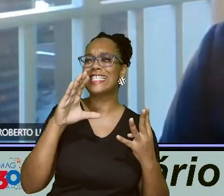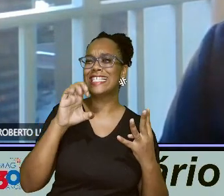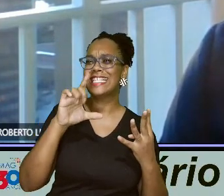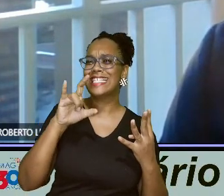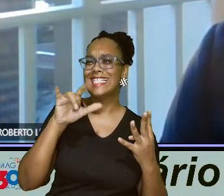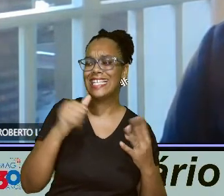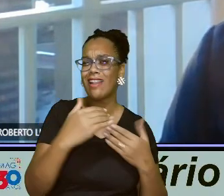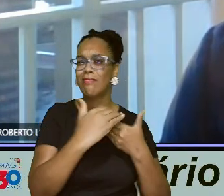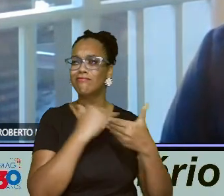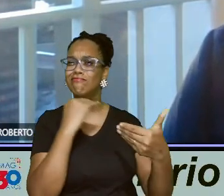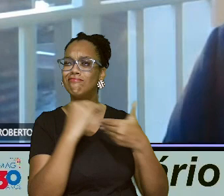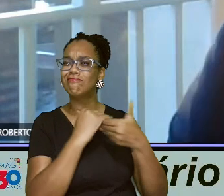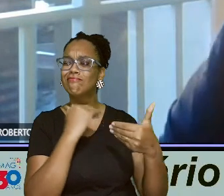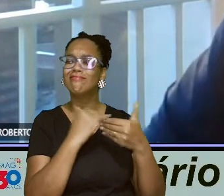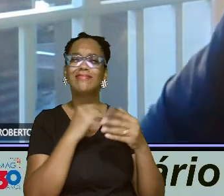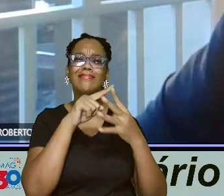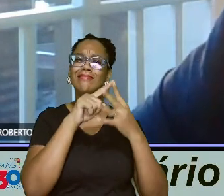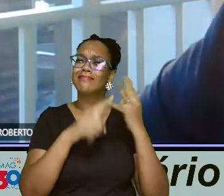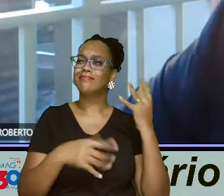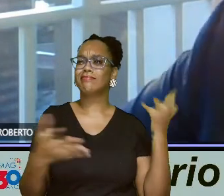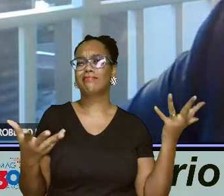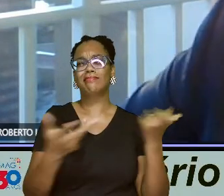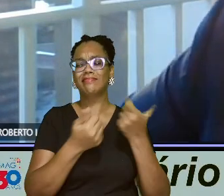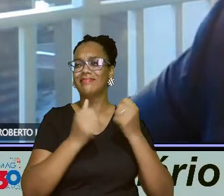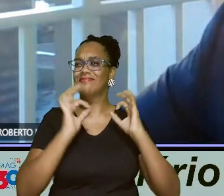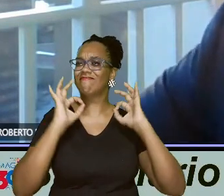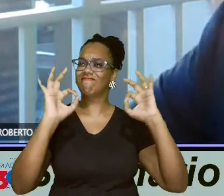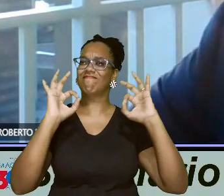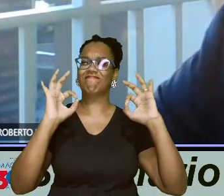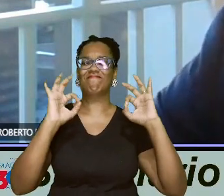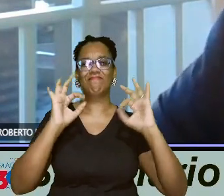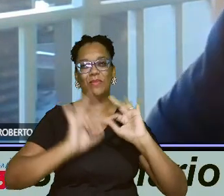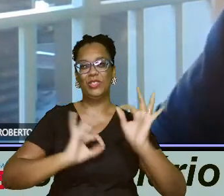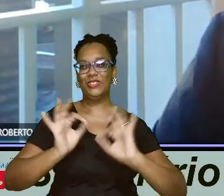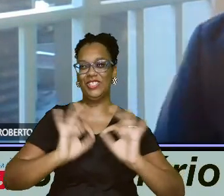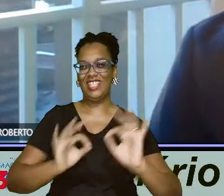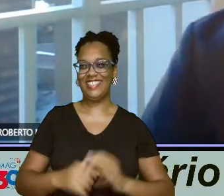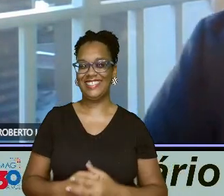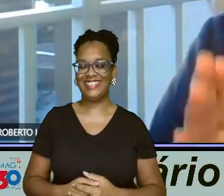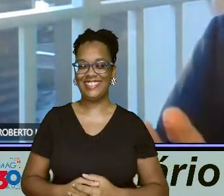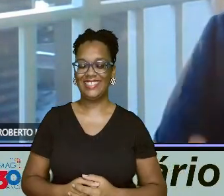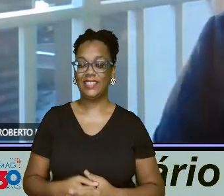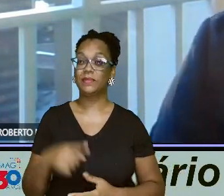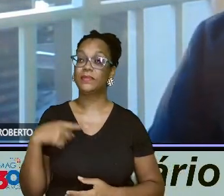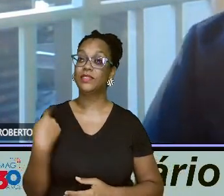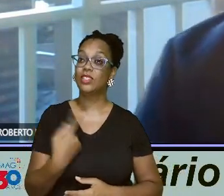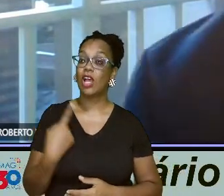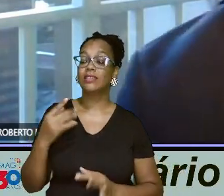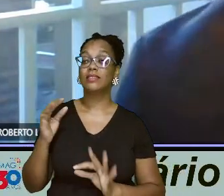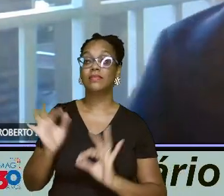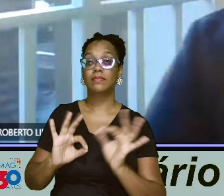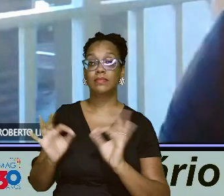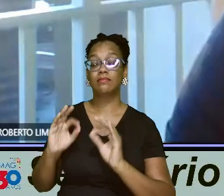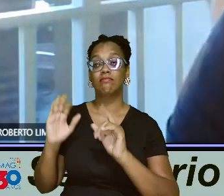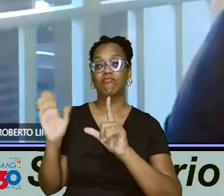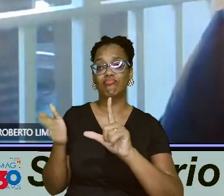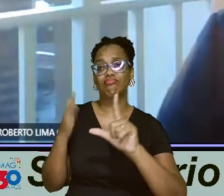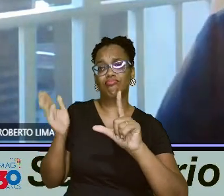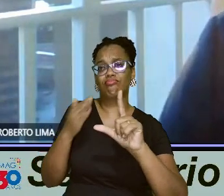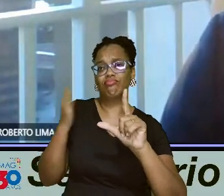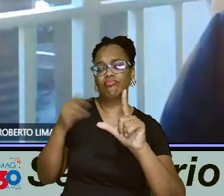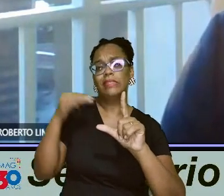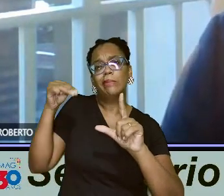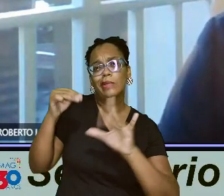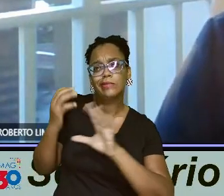foi sensacional esse projeto. Nós fizemos uma organização assim, muito matemática, cada um